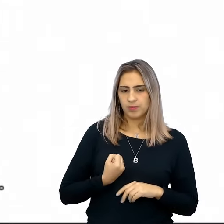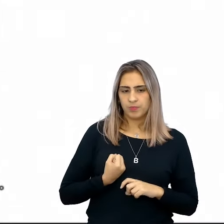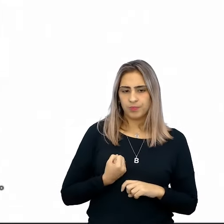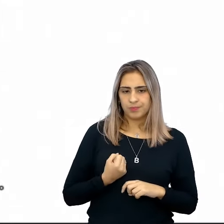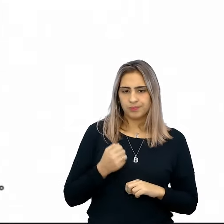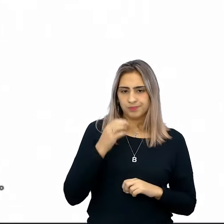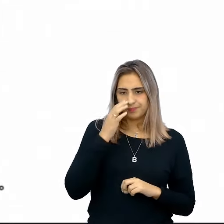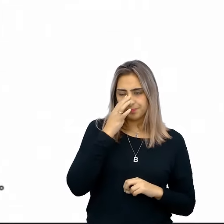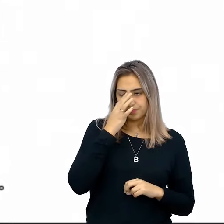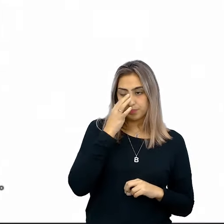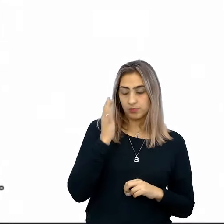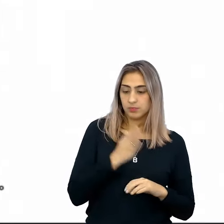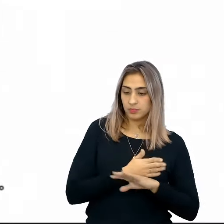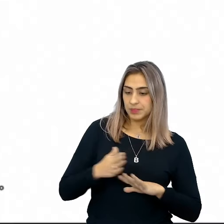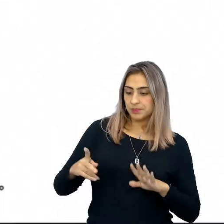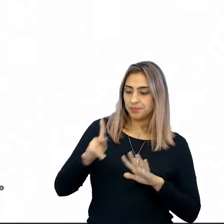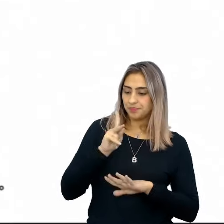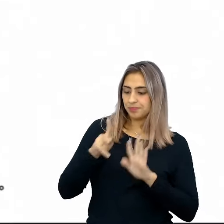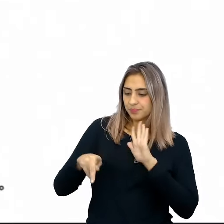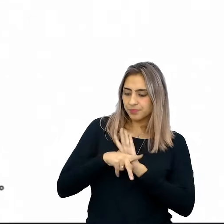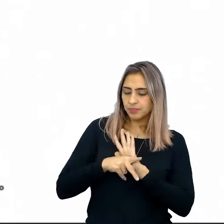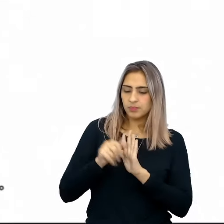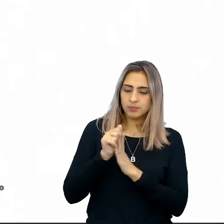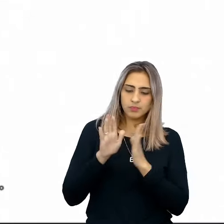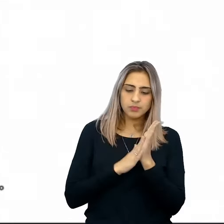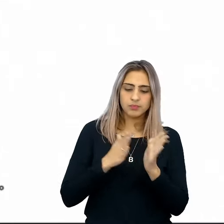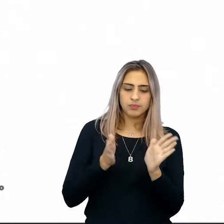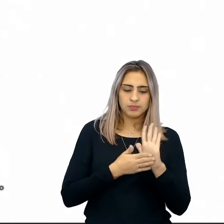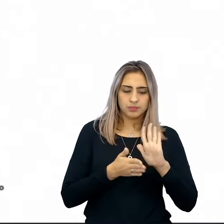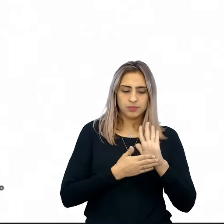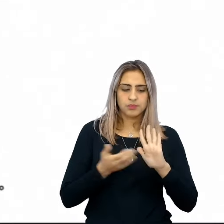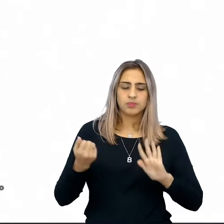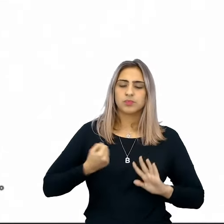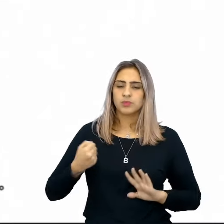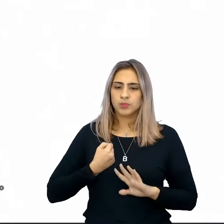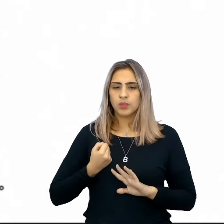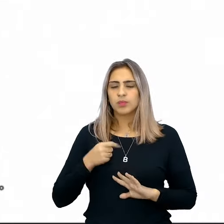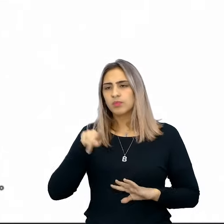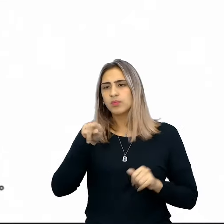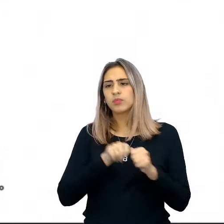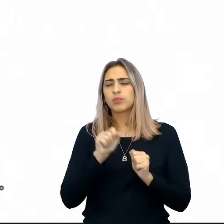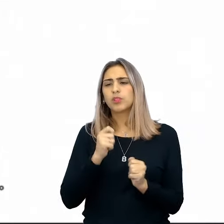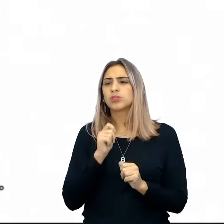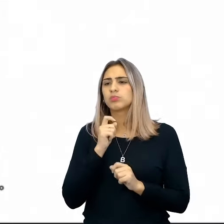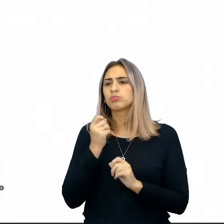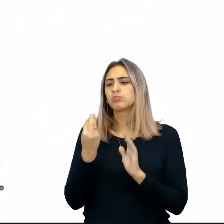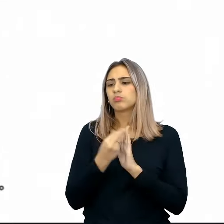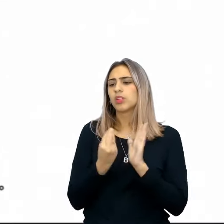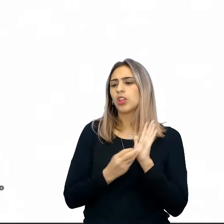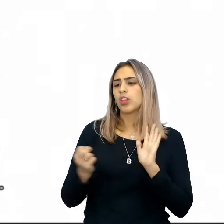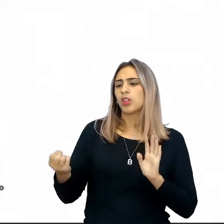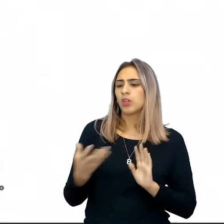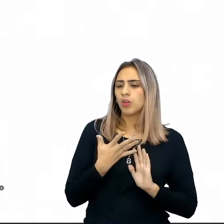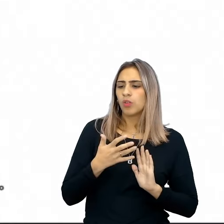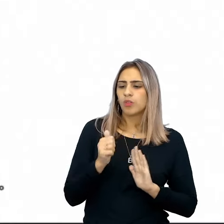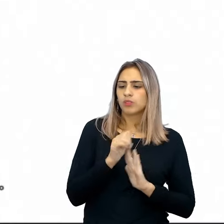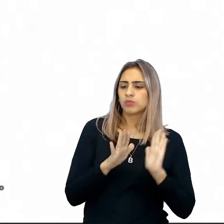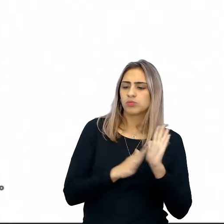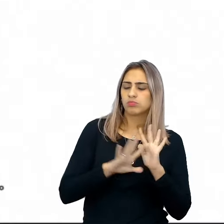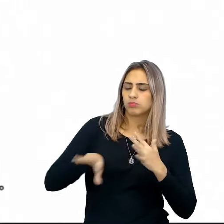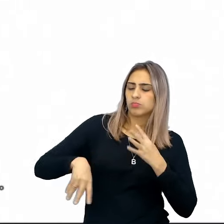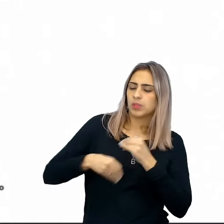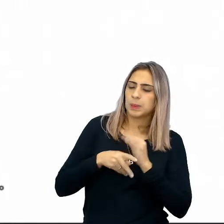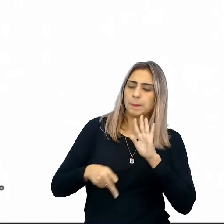partir da própria atividade proposta, né, ditado de número, o professor ele pode propor novas atividades como forma de complementar,